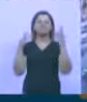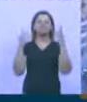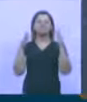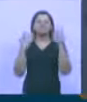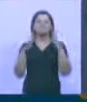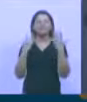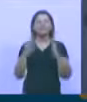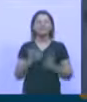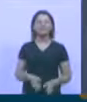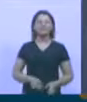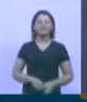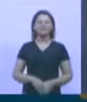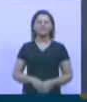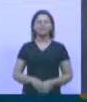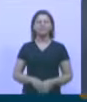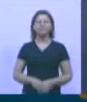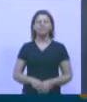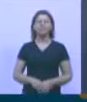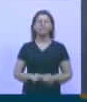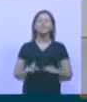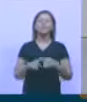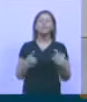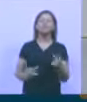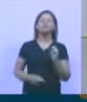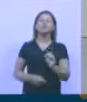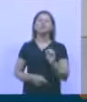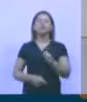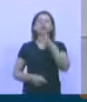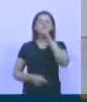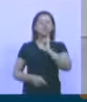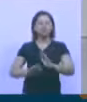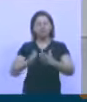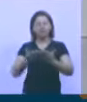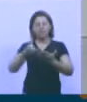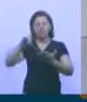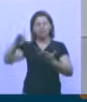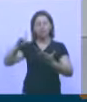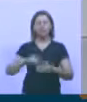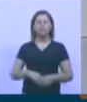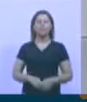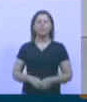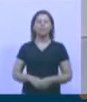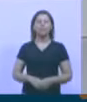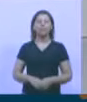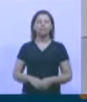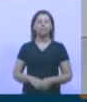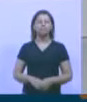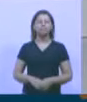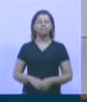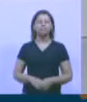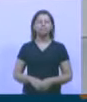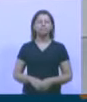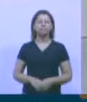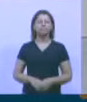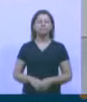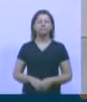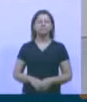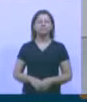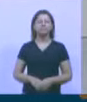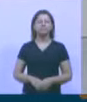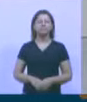But what does the Bible say? Mas o que diz a Bíblia? Whenever God appears to his people, his